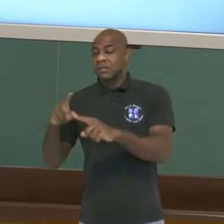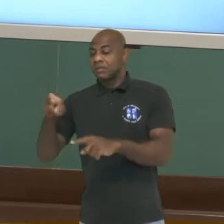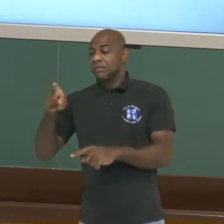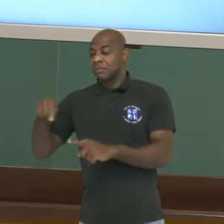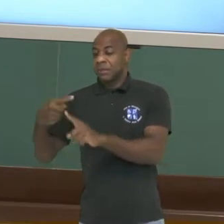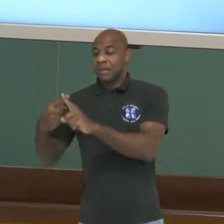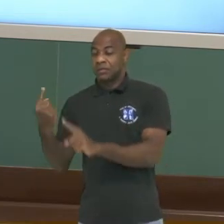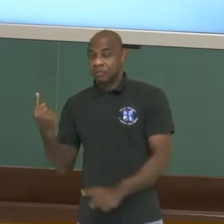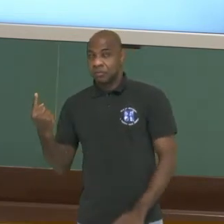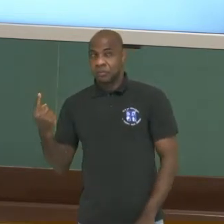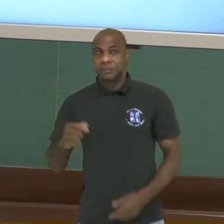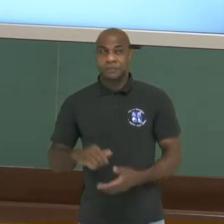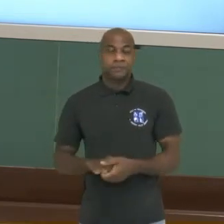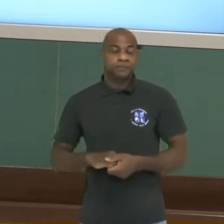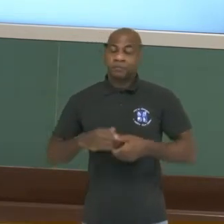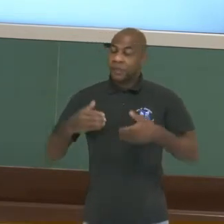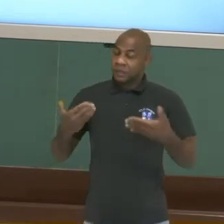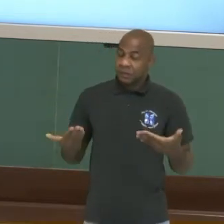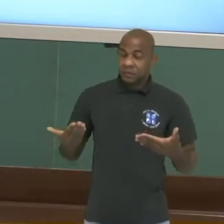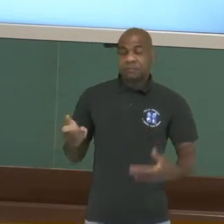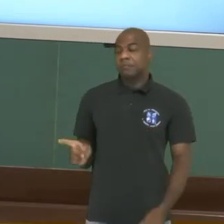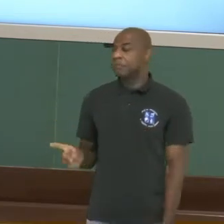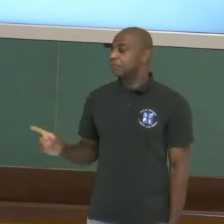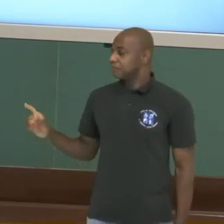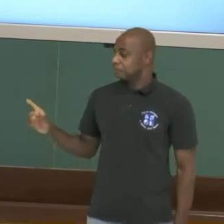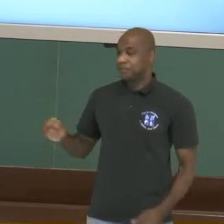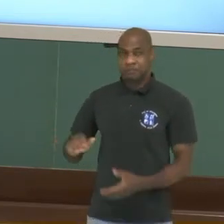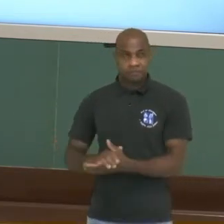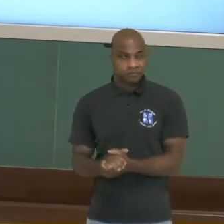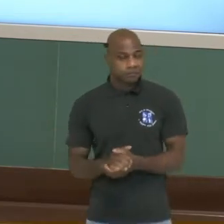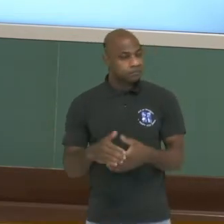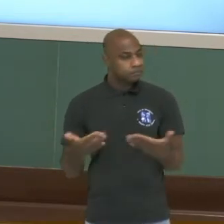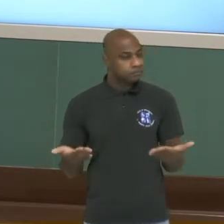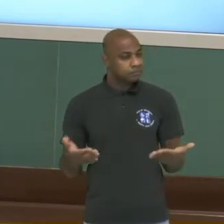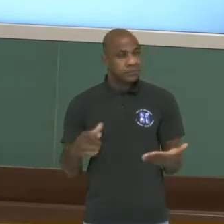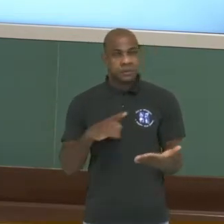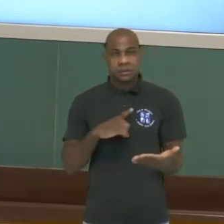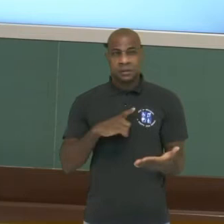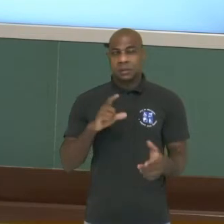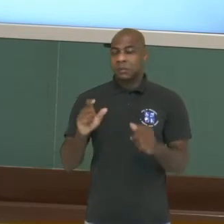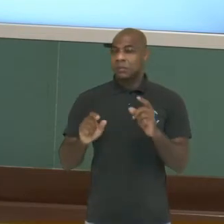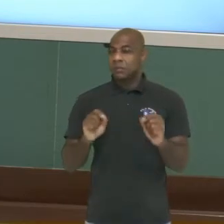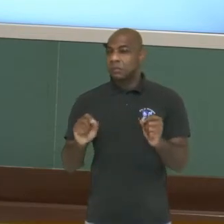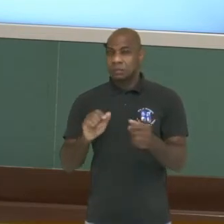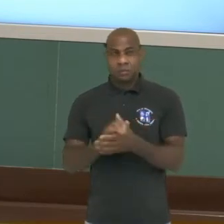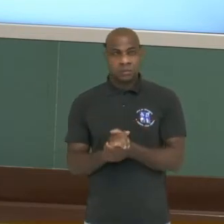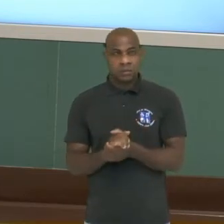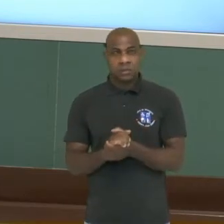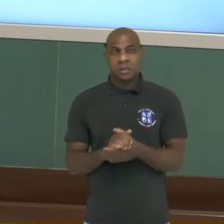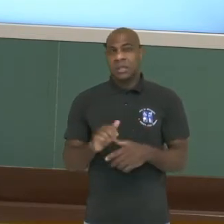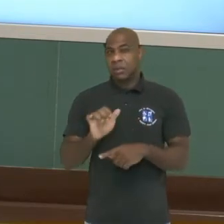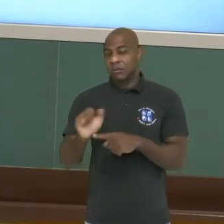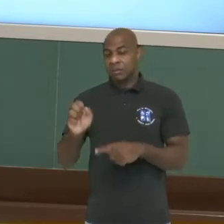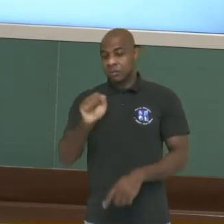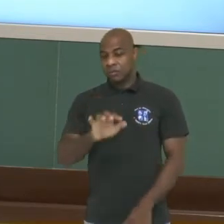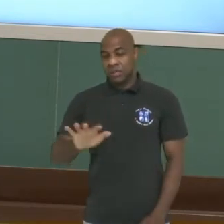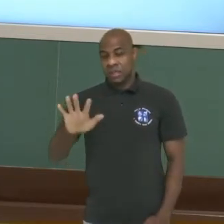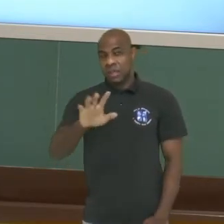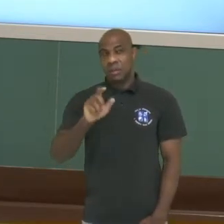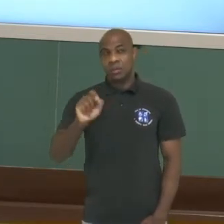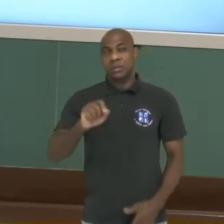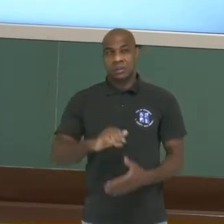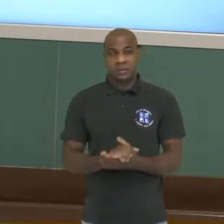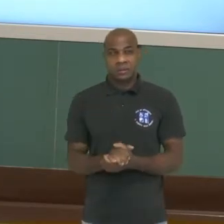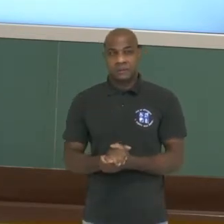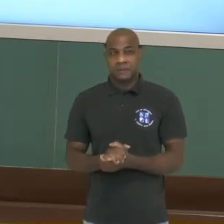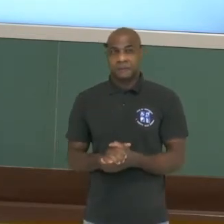Tranquilo? Normalmente aqui, agora a opção, a gente vai deixar o que a gente chama da equação geral, que é quando é igualada